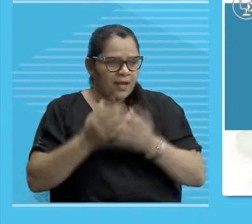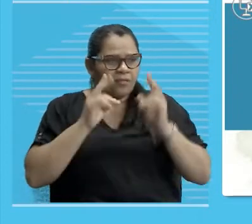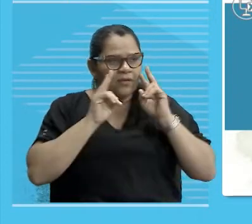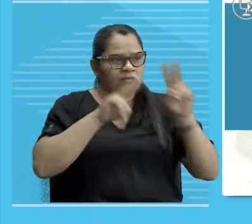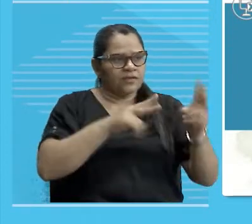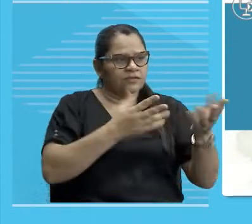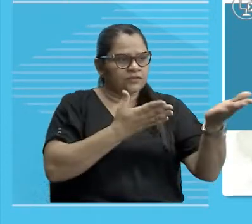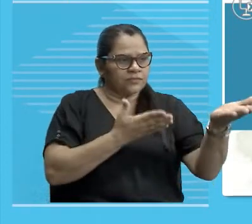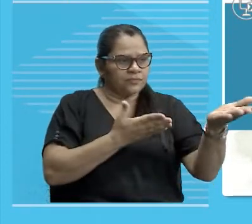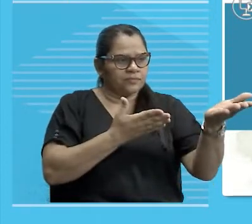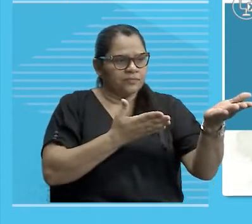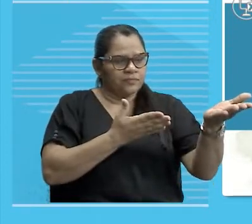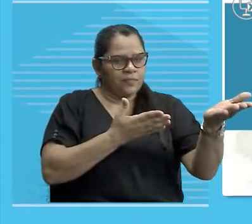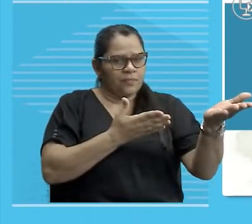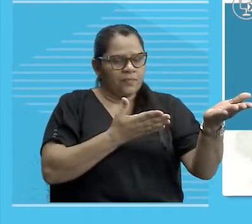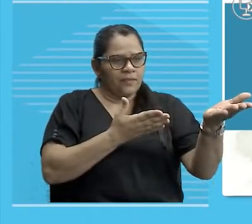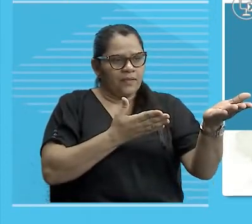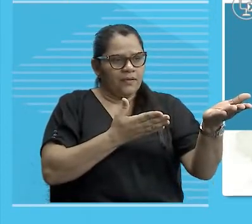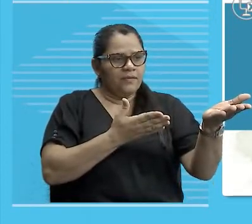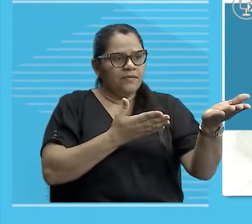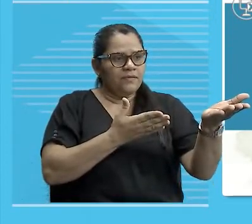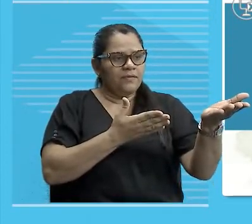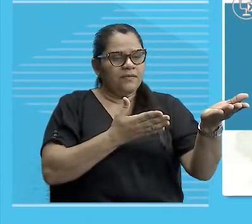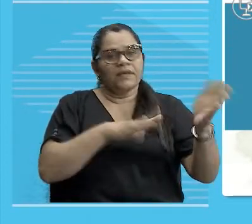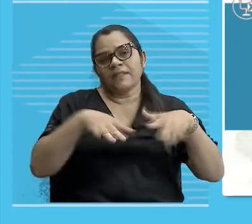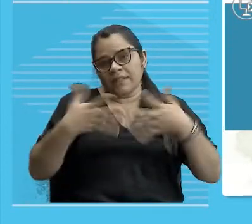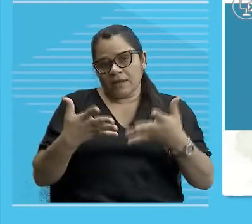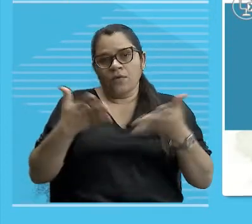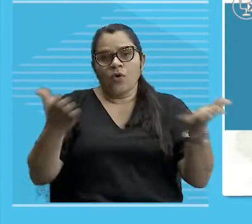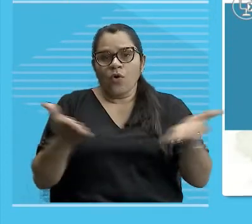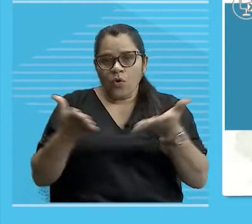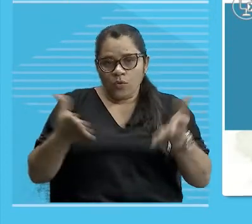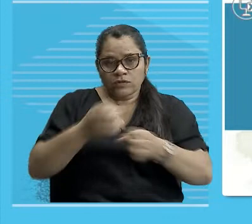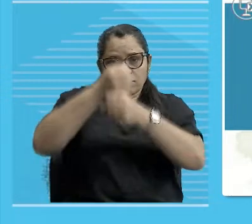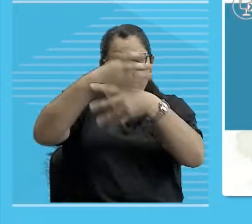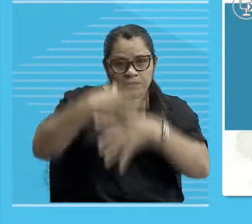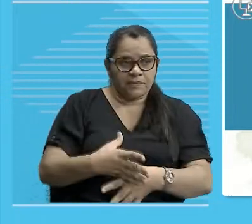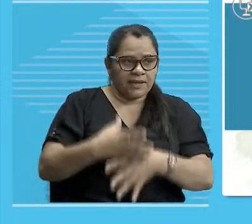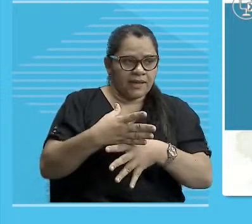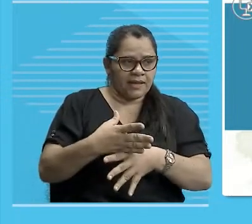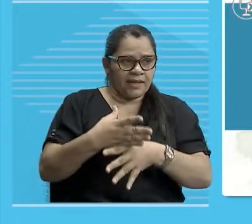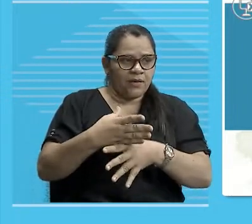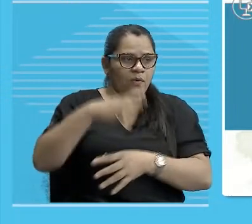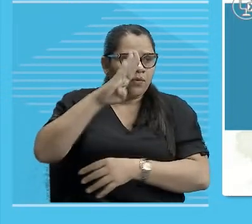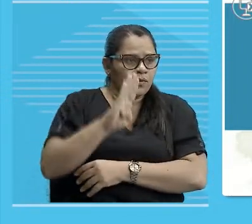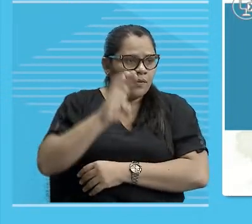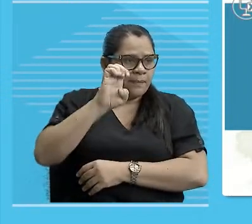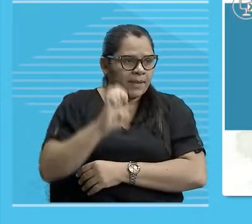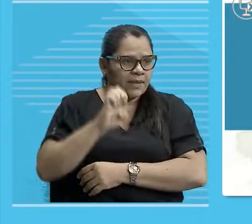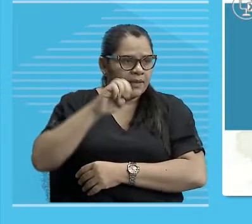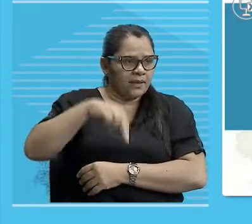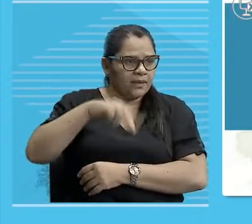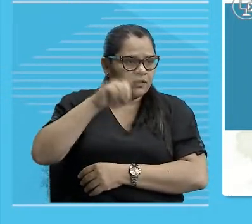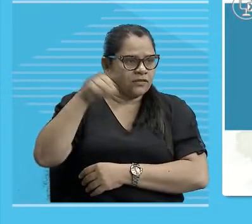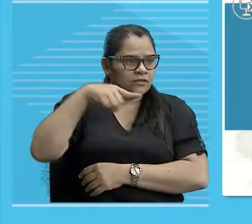Pronto. E nós vamos falar sobre os benzodiazepínicos. Professor, não sei nem o que é